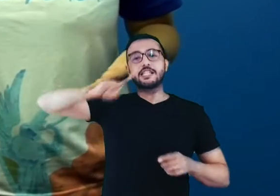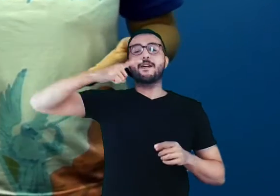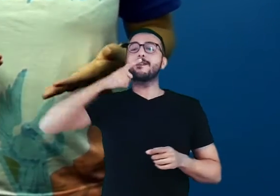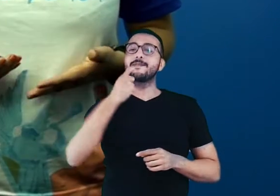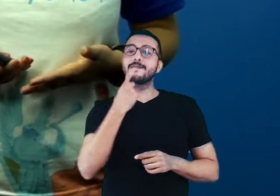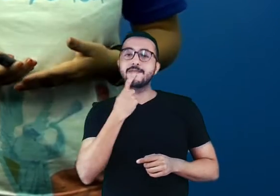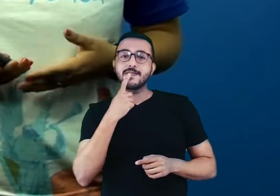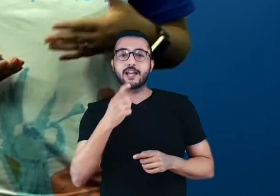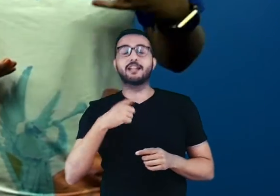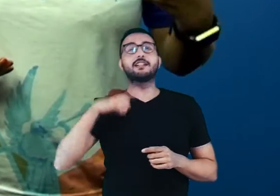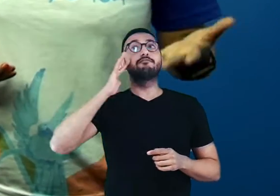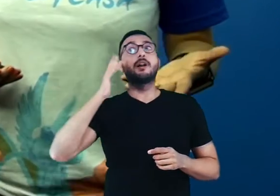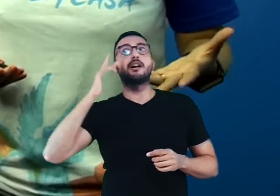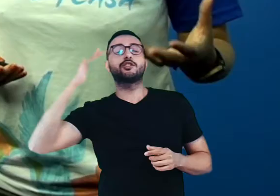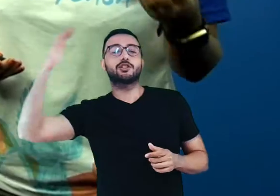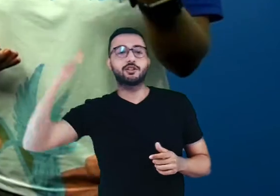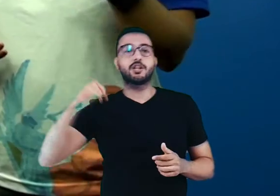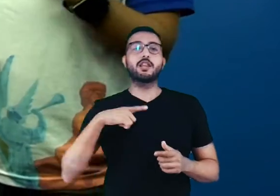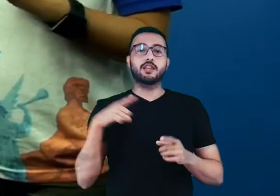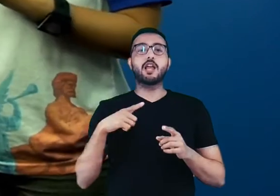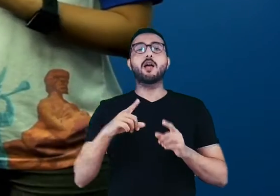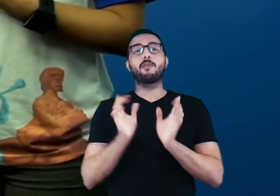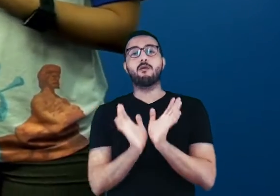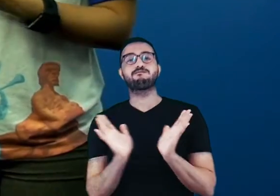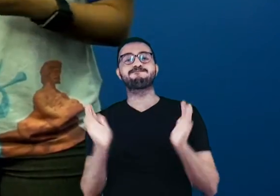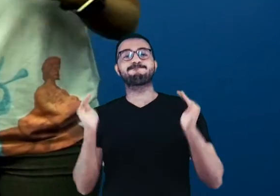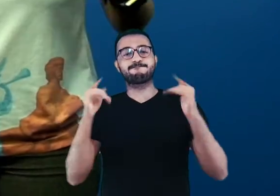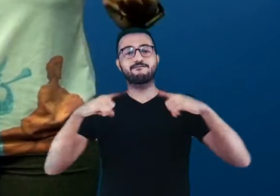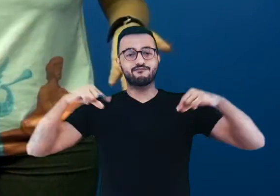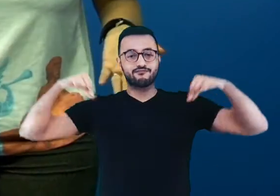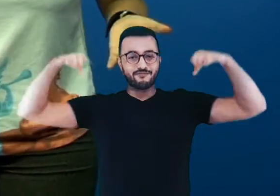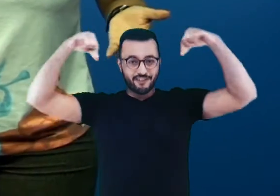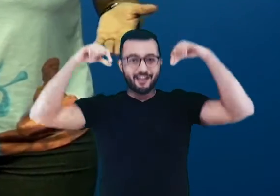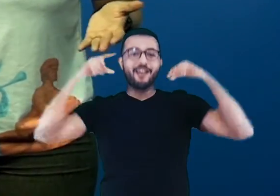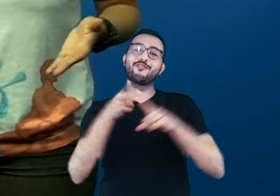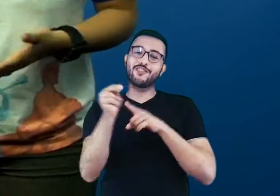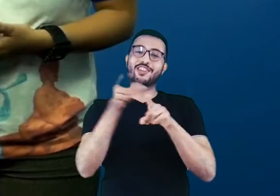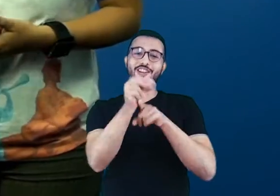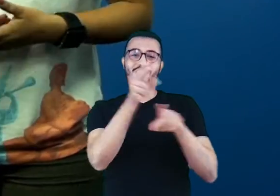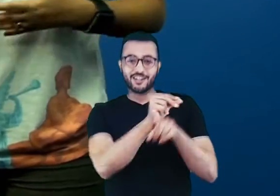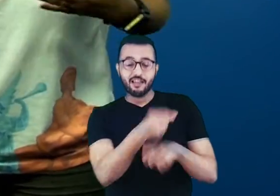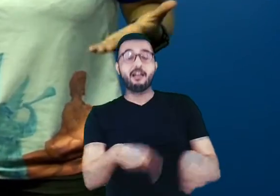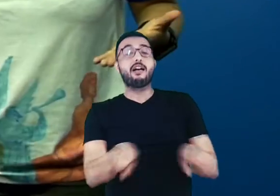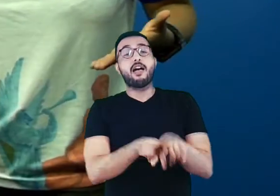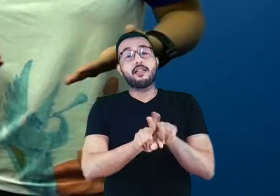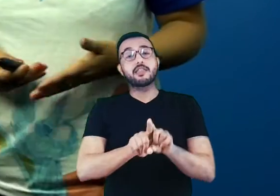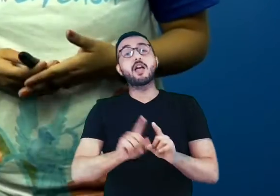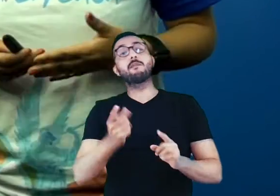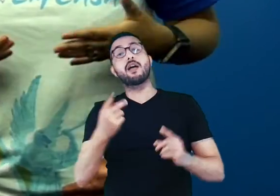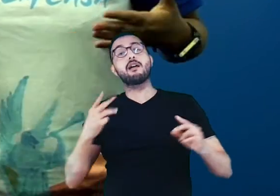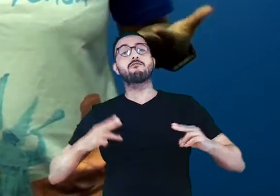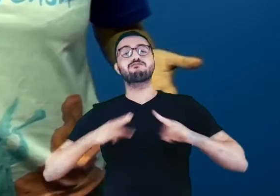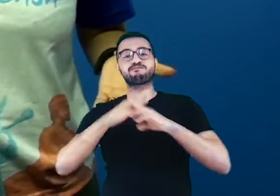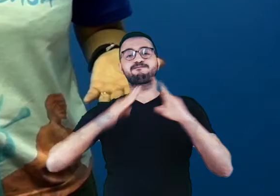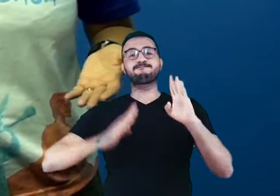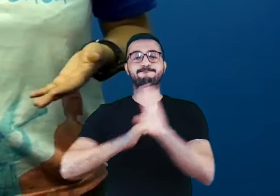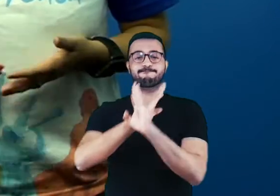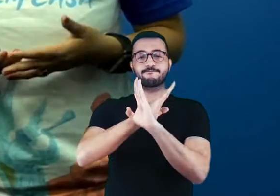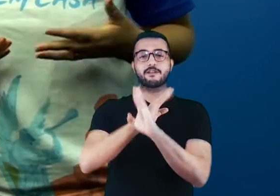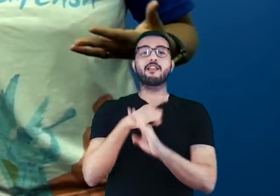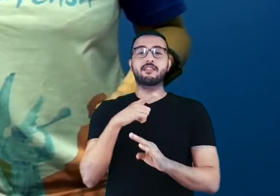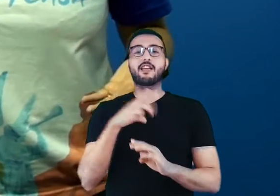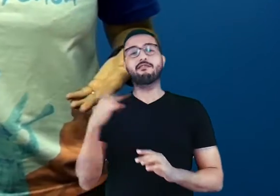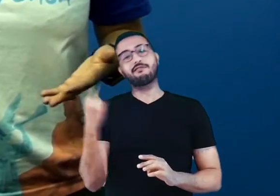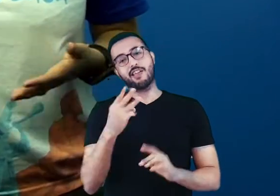o meridiano imaginário. Os louros, nossas vitórias. E as três armas que homenageiam os três grandes